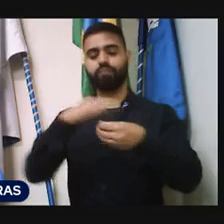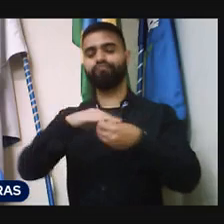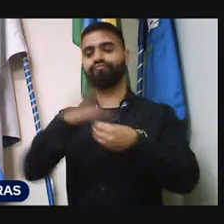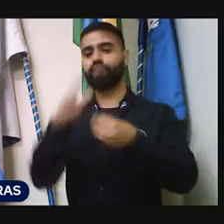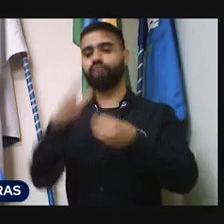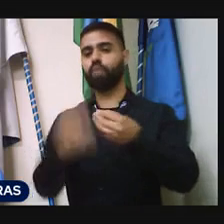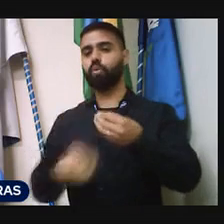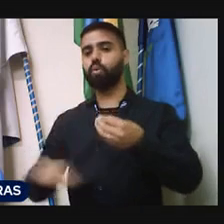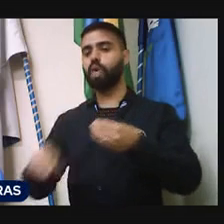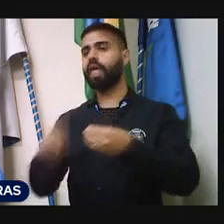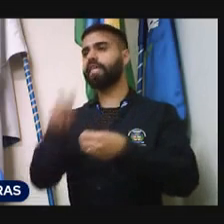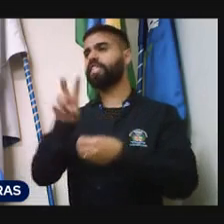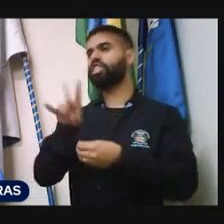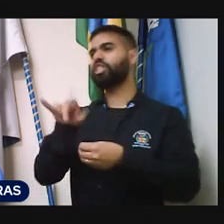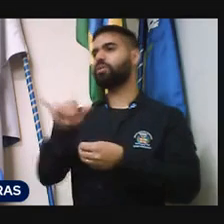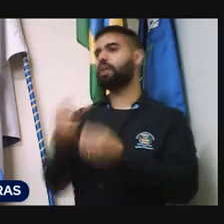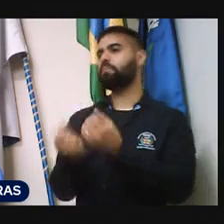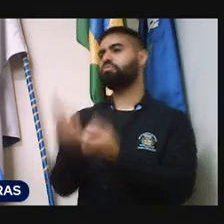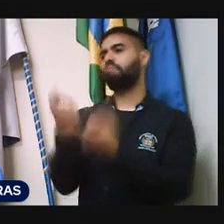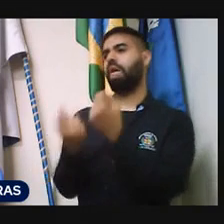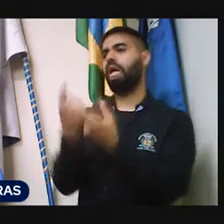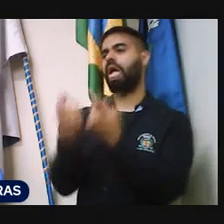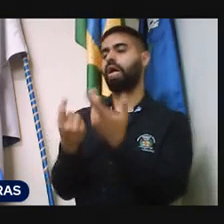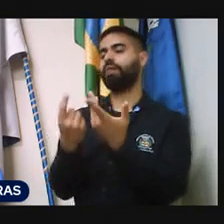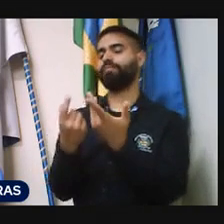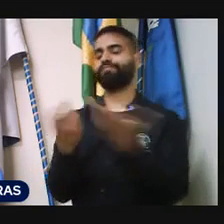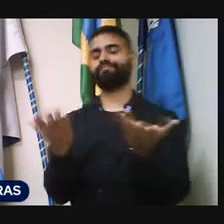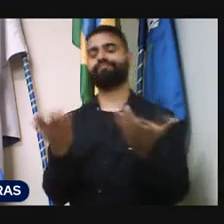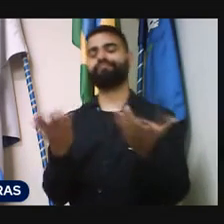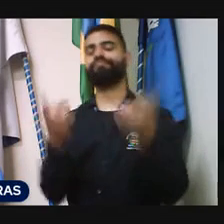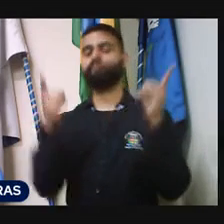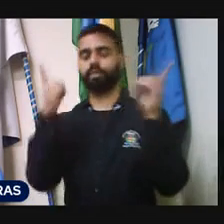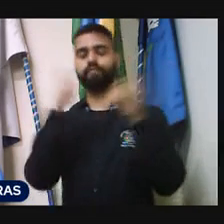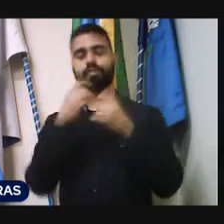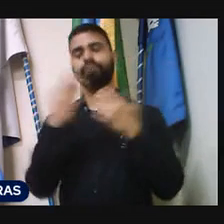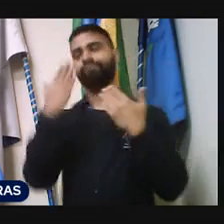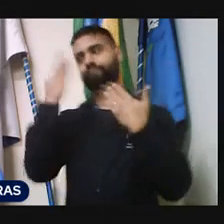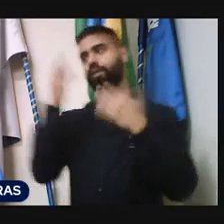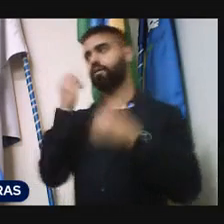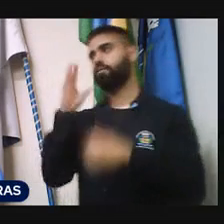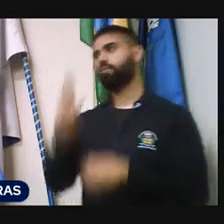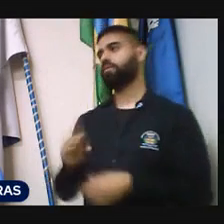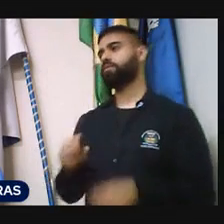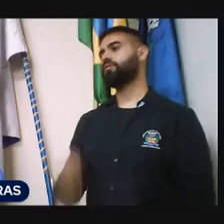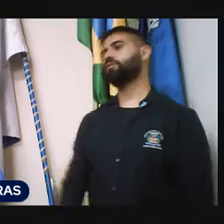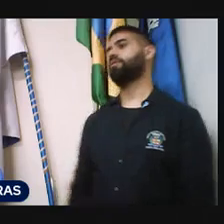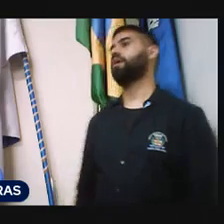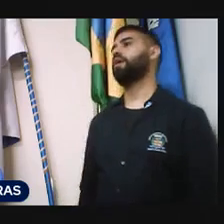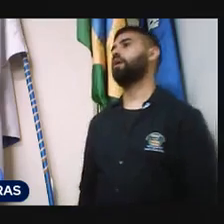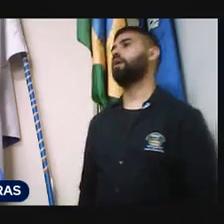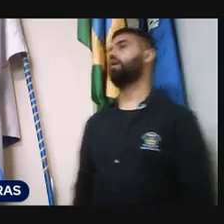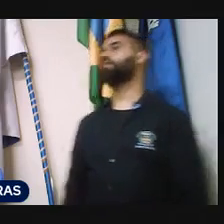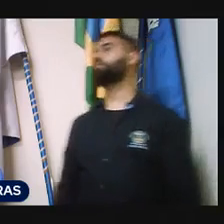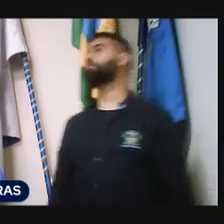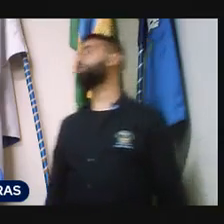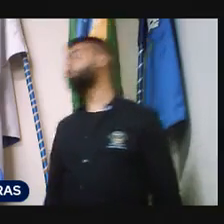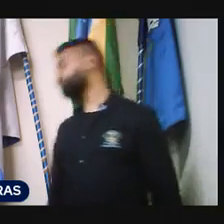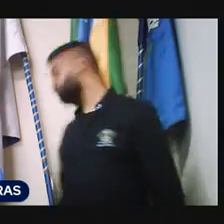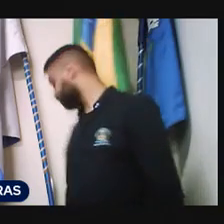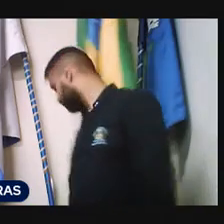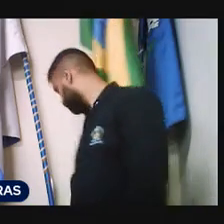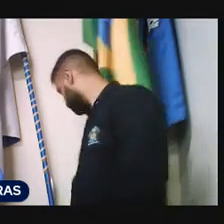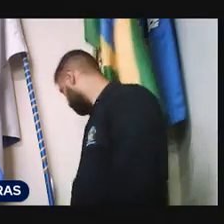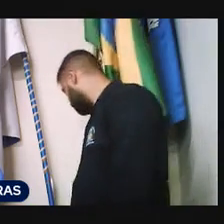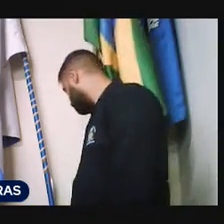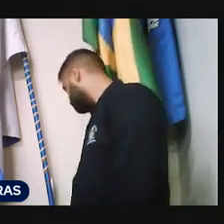três dias quatro dias 5 dias E aí fica difícil né obrigado uma boa noite a todos aí o Vereador